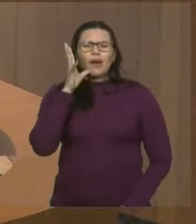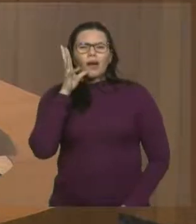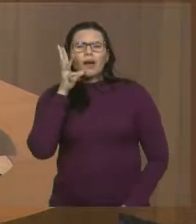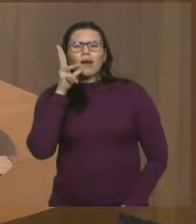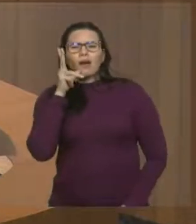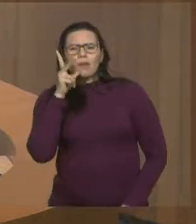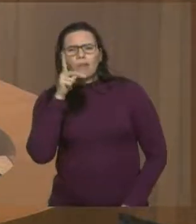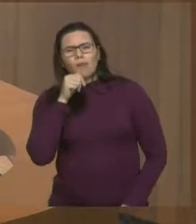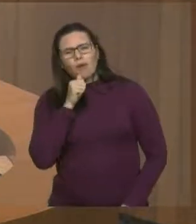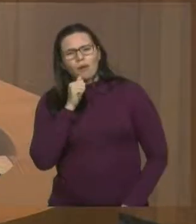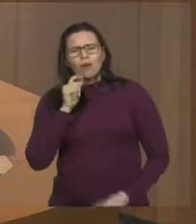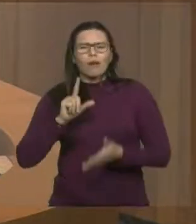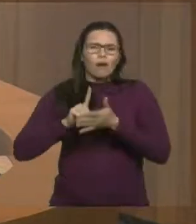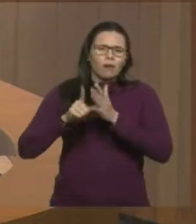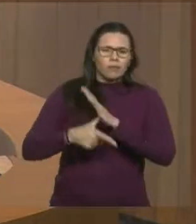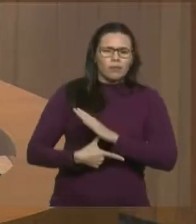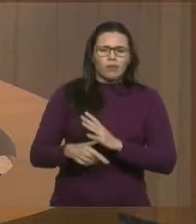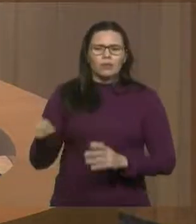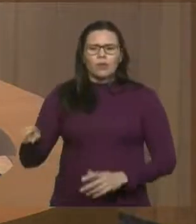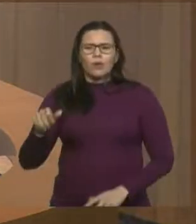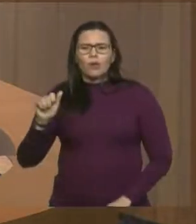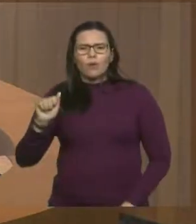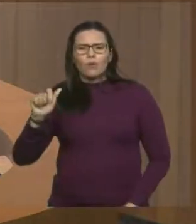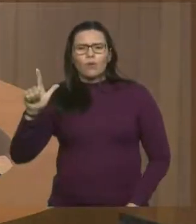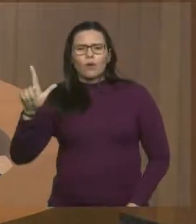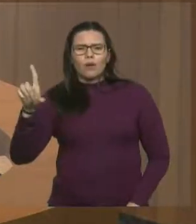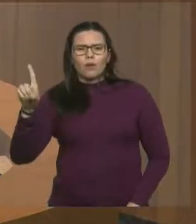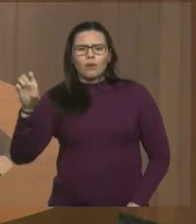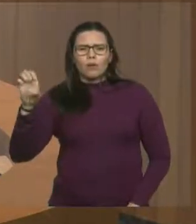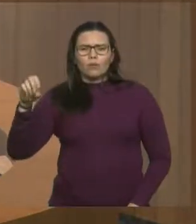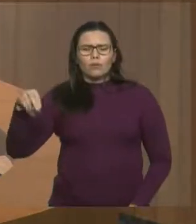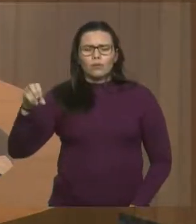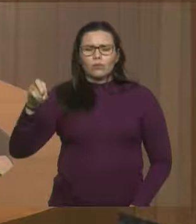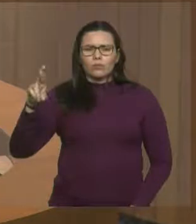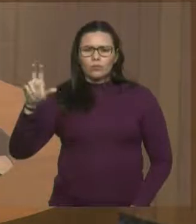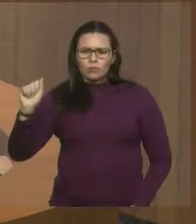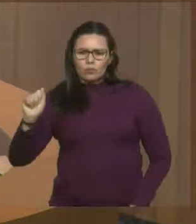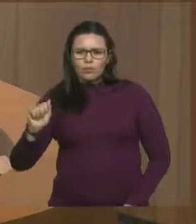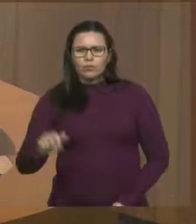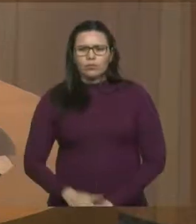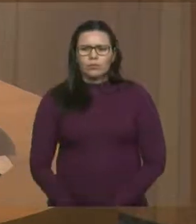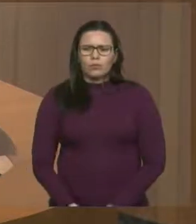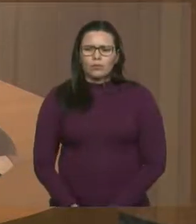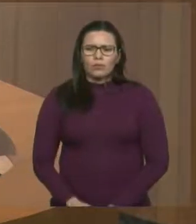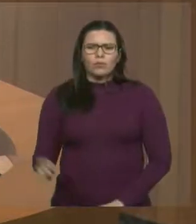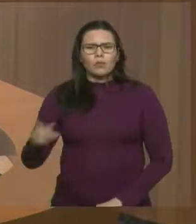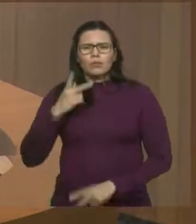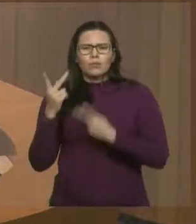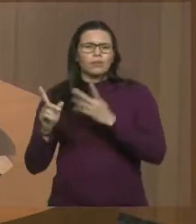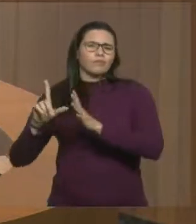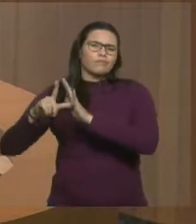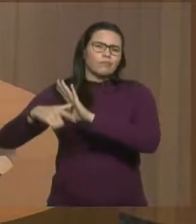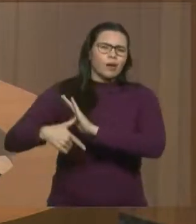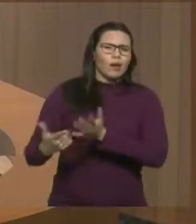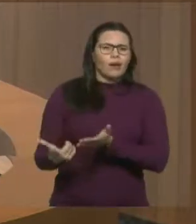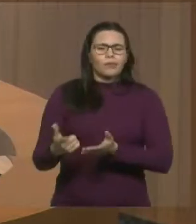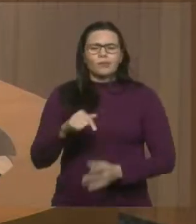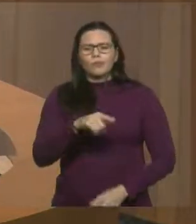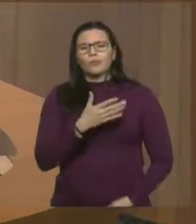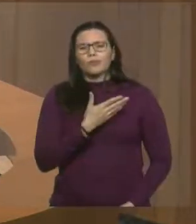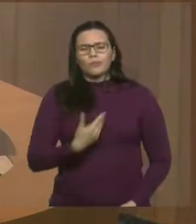O Aldenor alega dificuldade do governo do Estado fazer a transferência dos valores, o governo do Estado alega uma dificuldade do